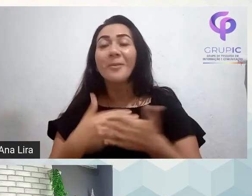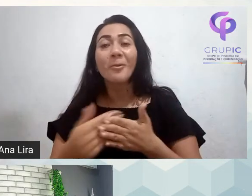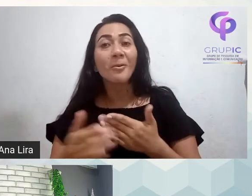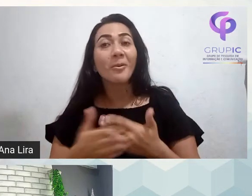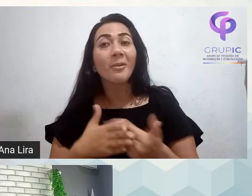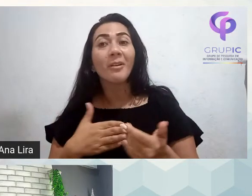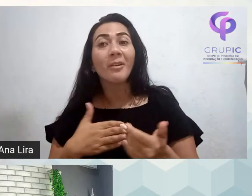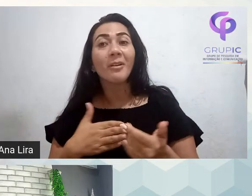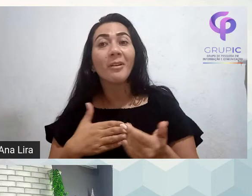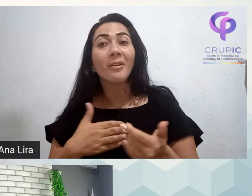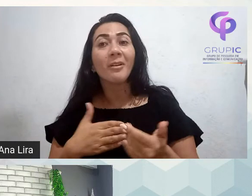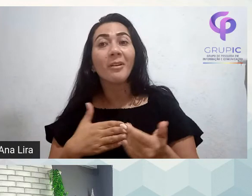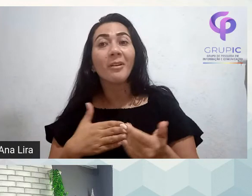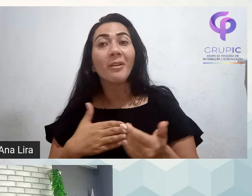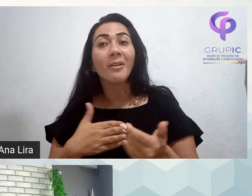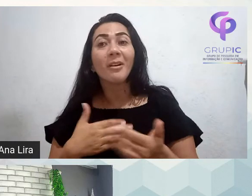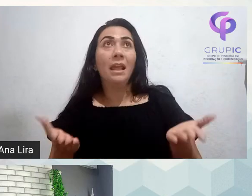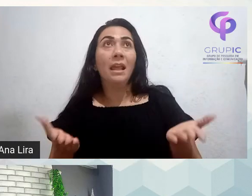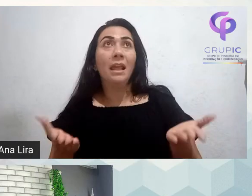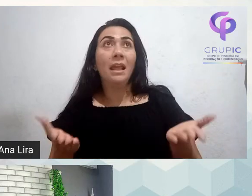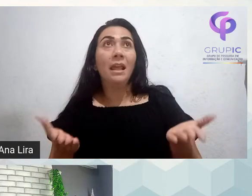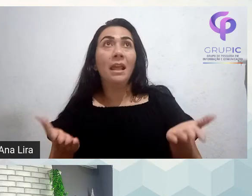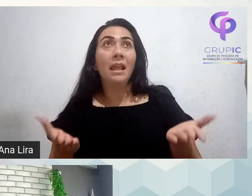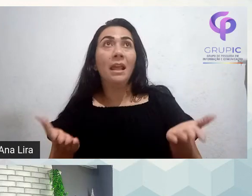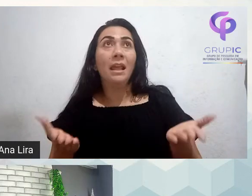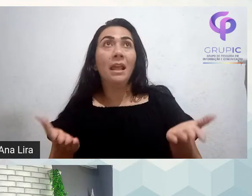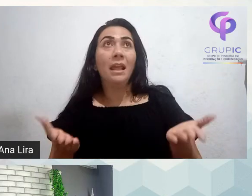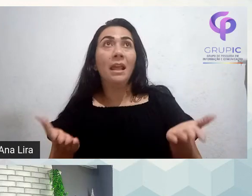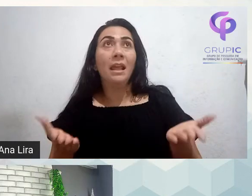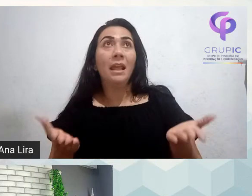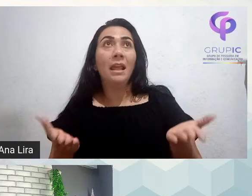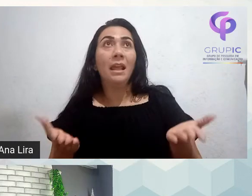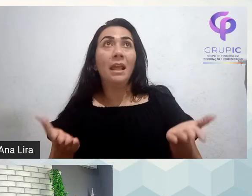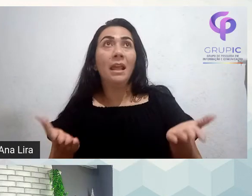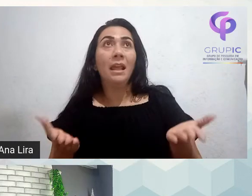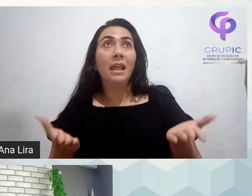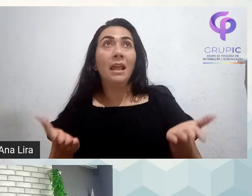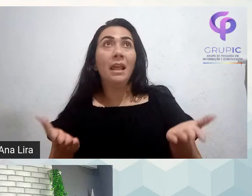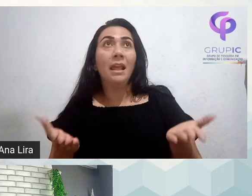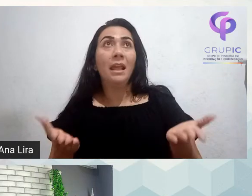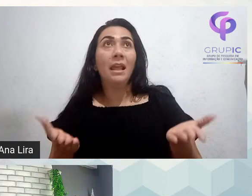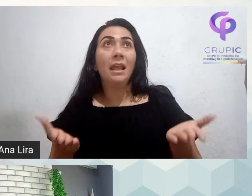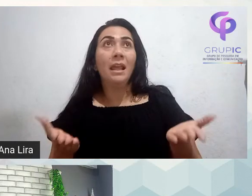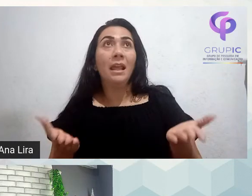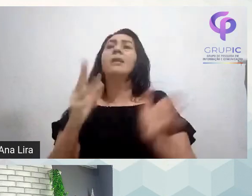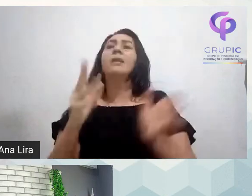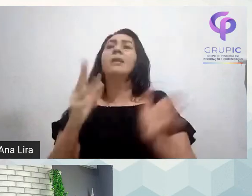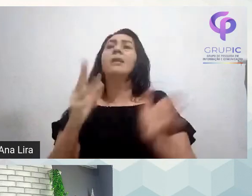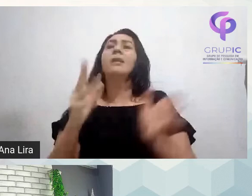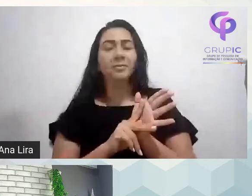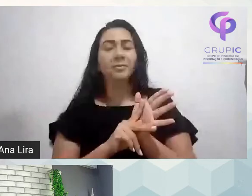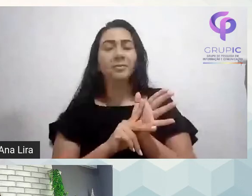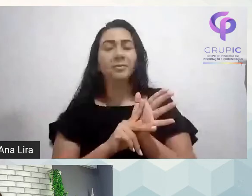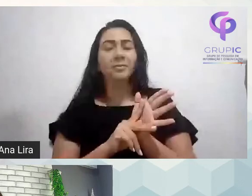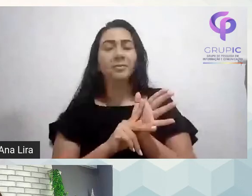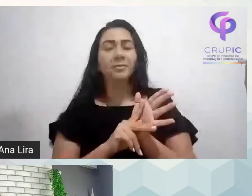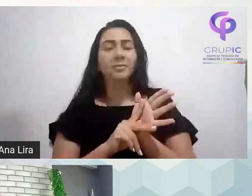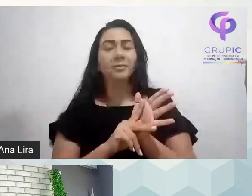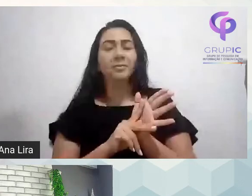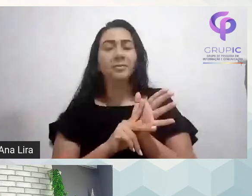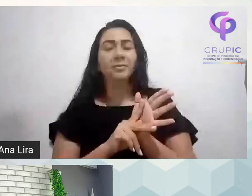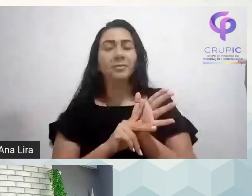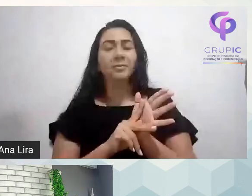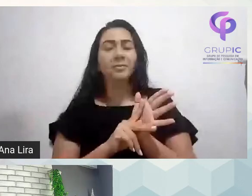de fundamento, né? Inclusive, aqui na Incentive, a gente já auxiliou algumas instituições para abertura de